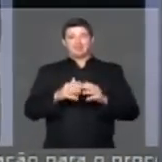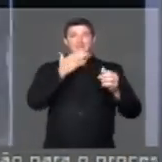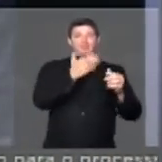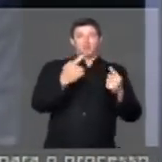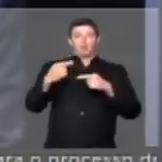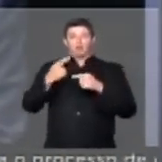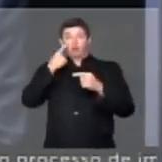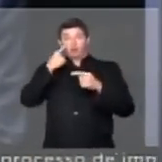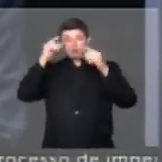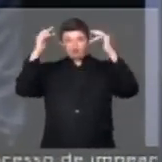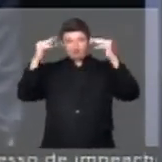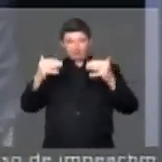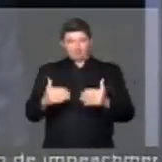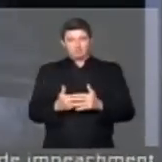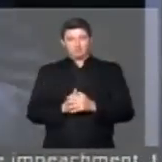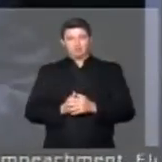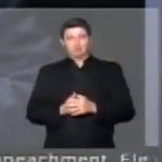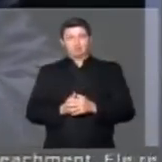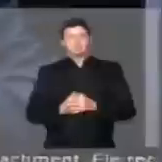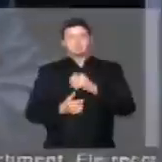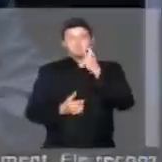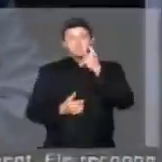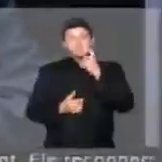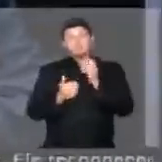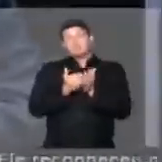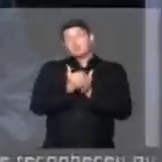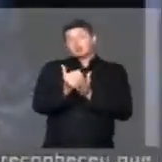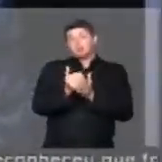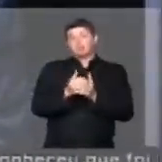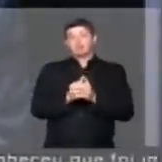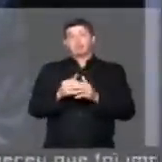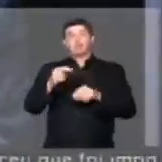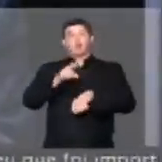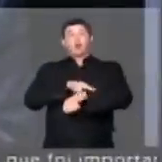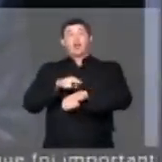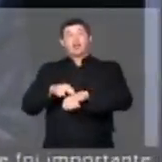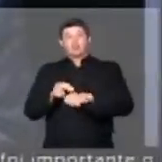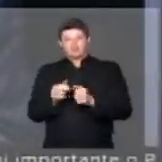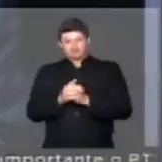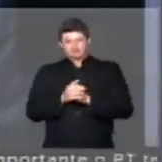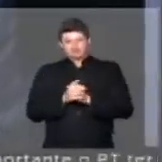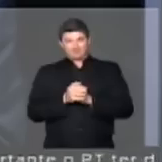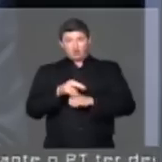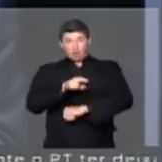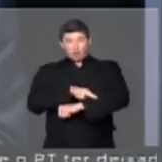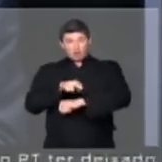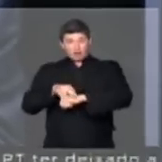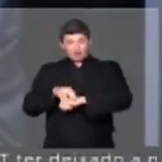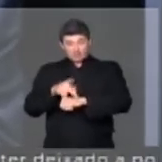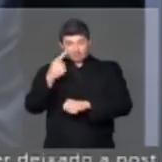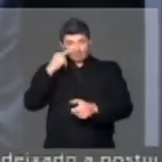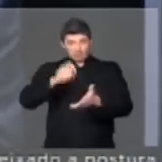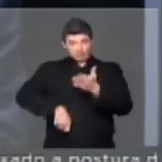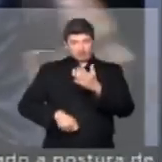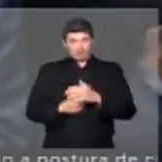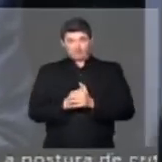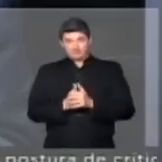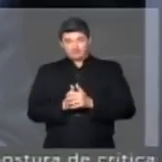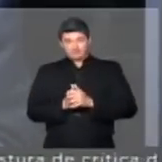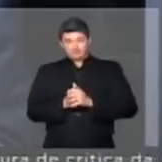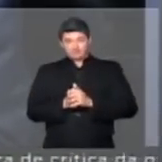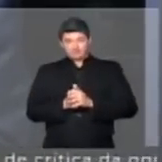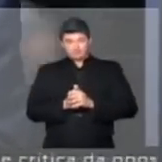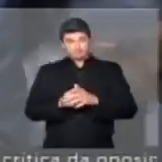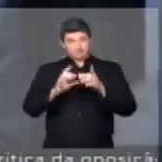Confiram. Nós vamos começar com Roraima. Roraima, anote aí.